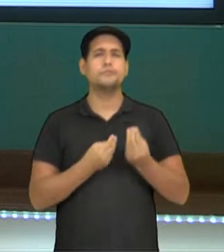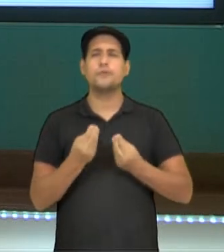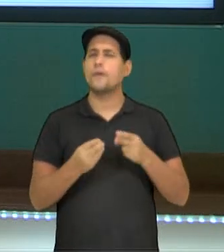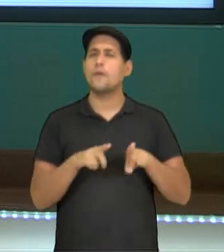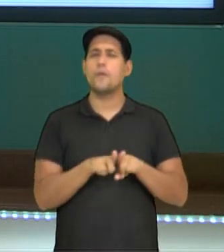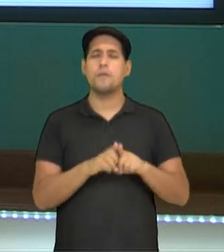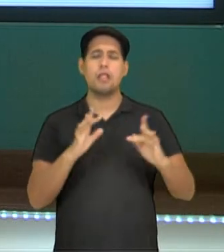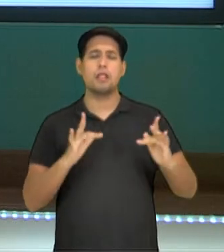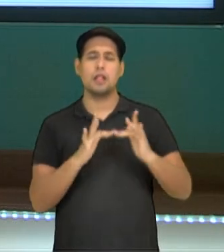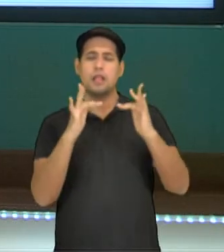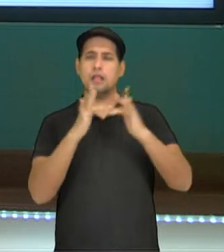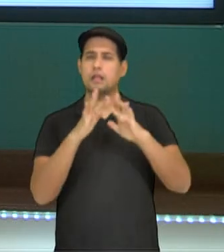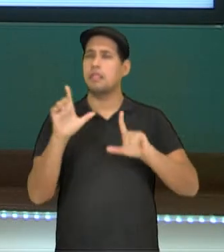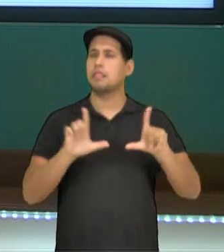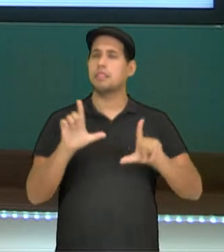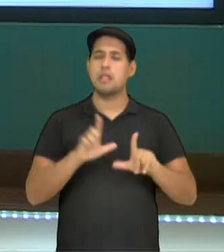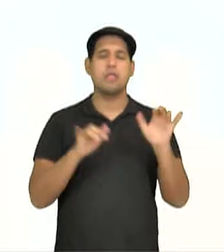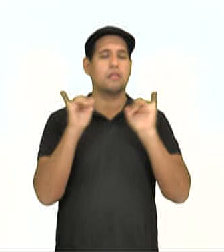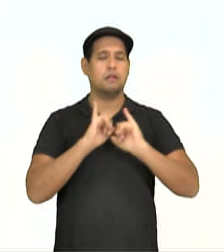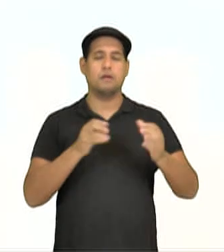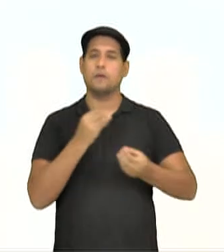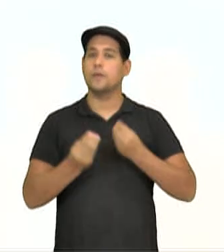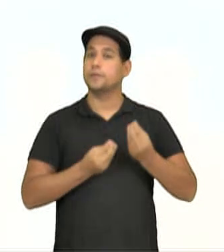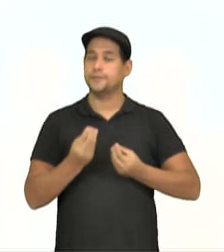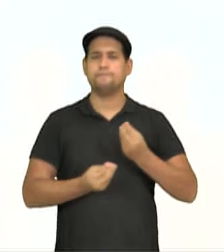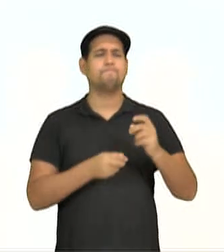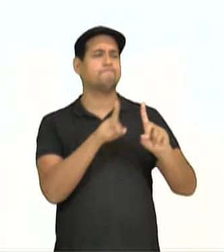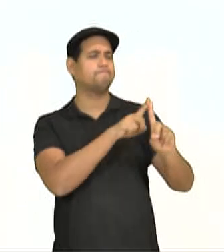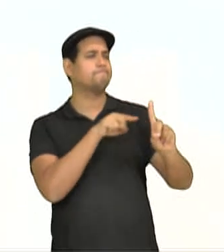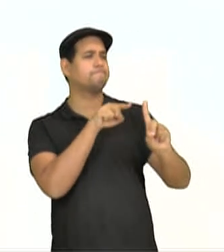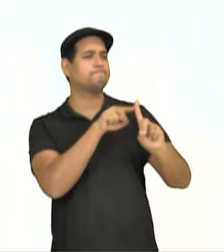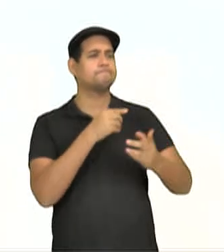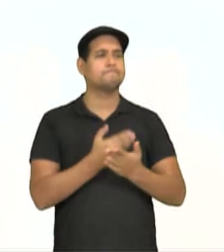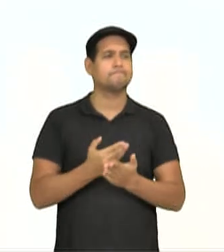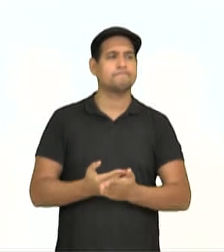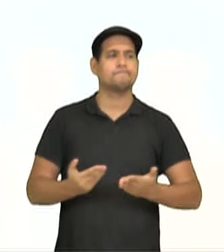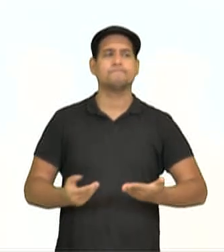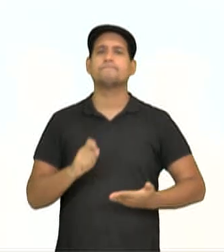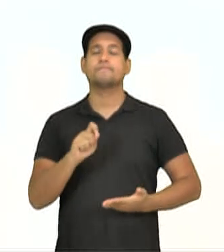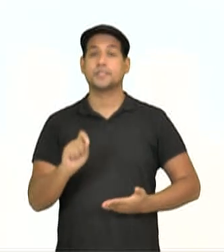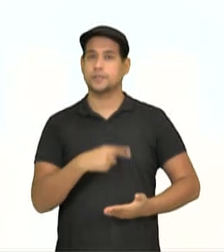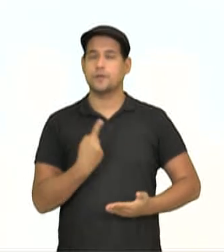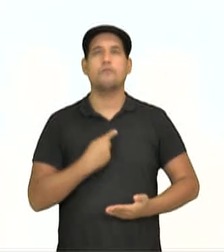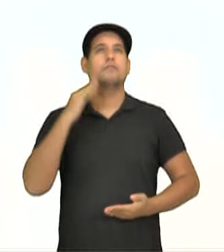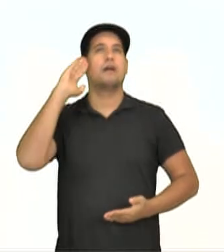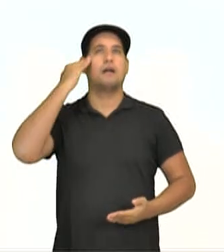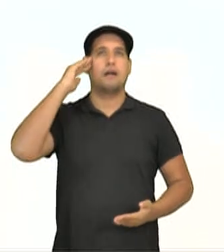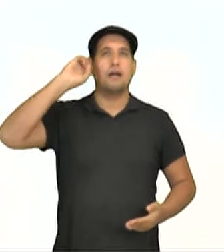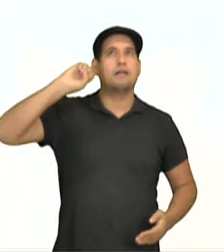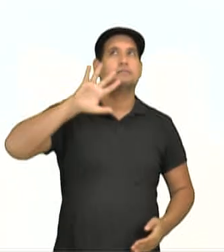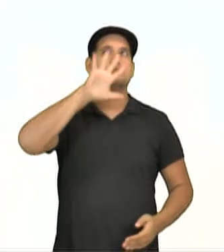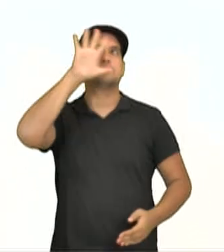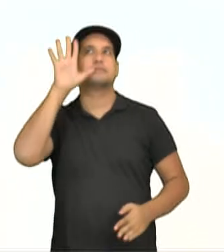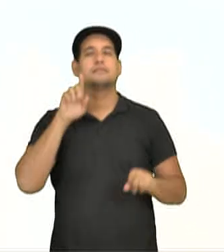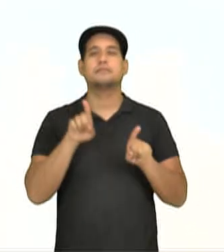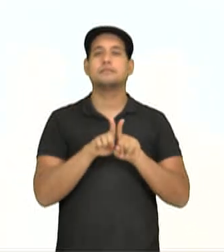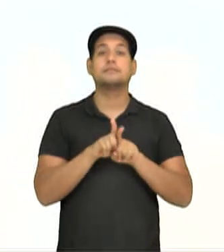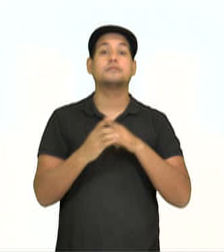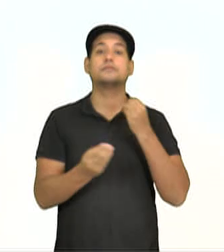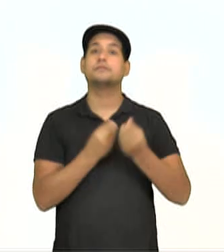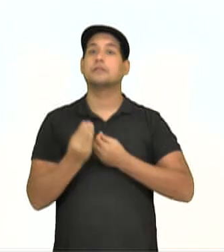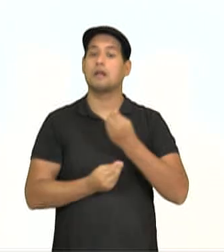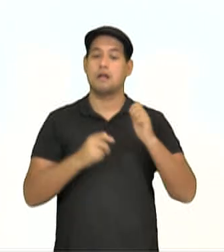é influenciado pela mídia. Qual que é o objetivo da nossa aula? Que você consiga compreender a influência da